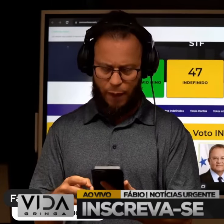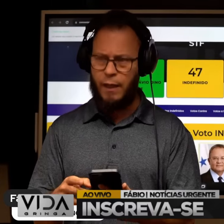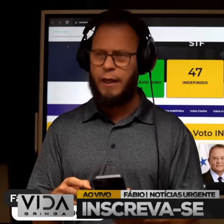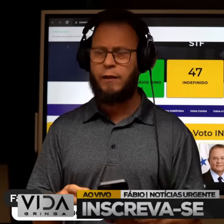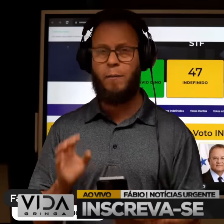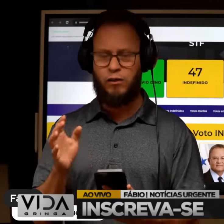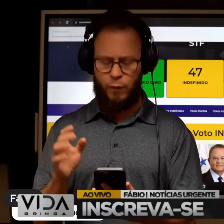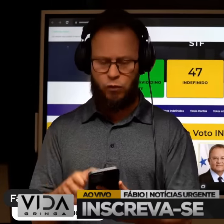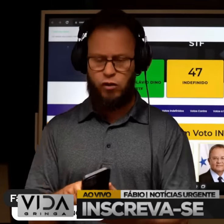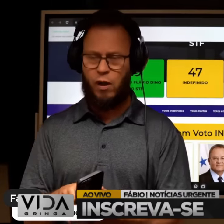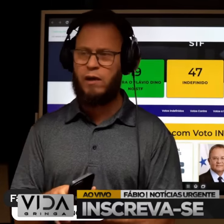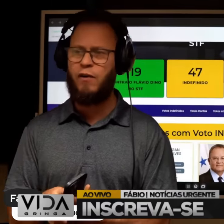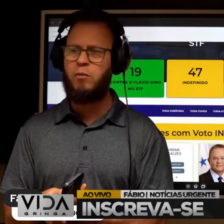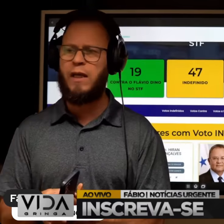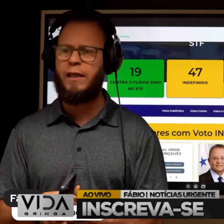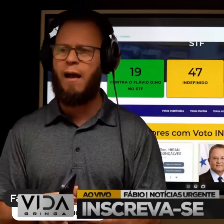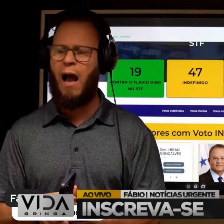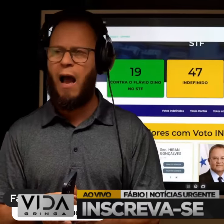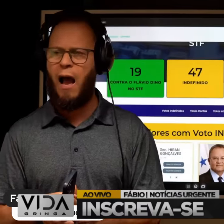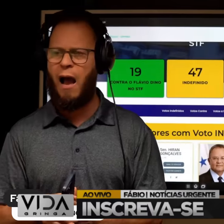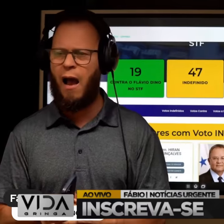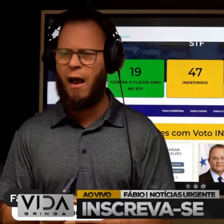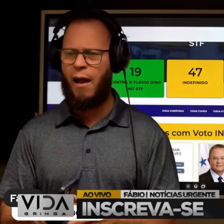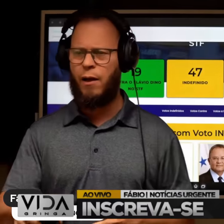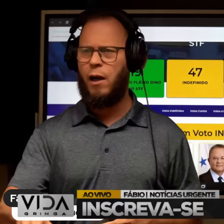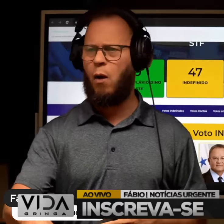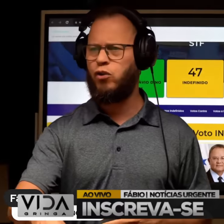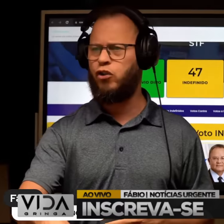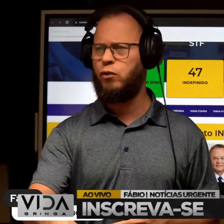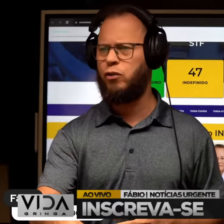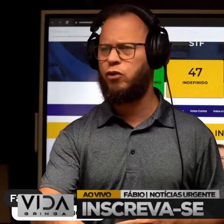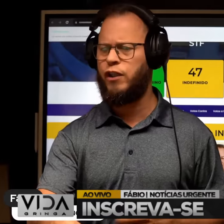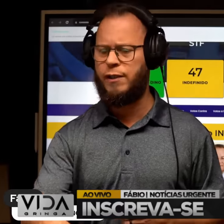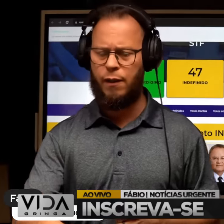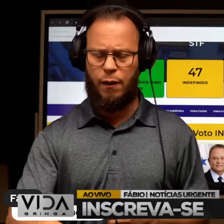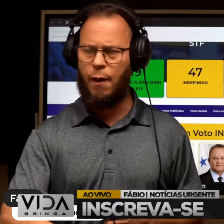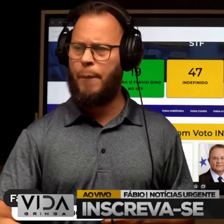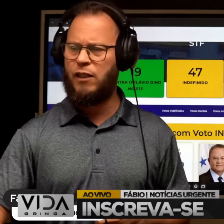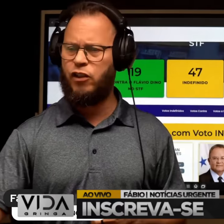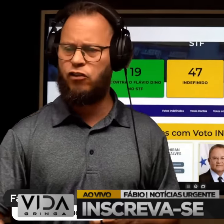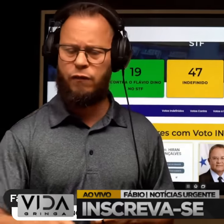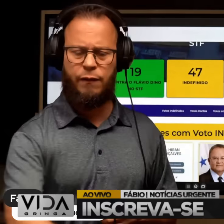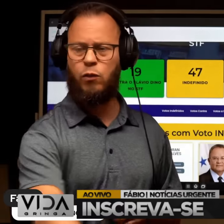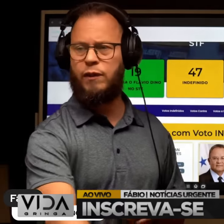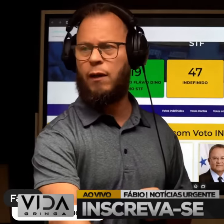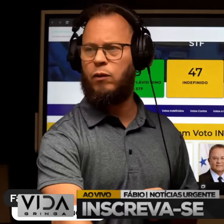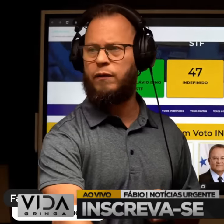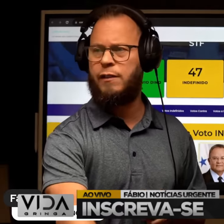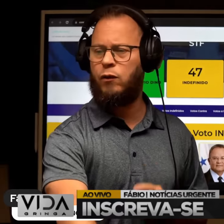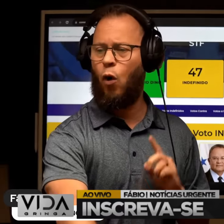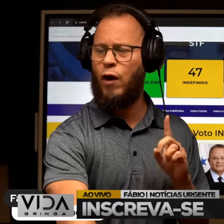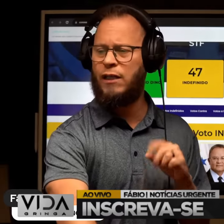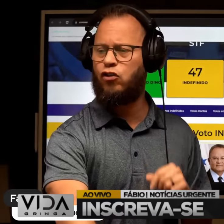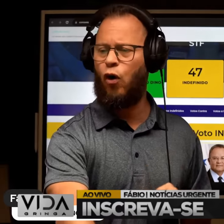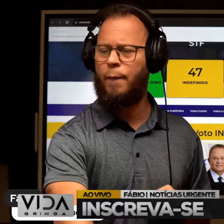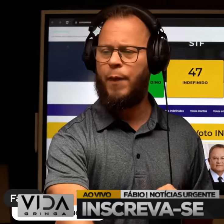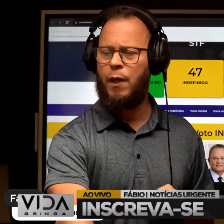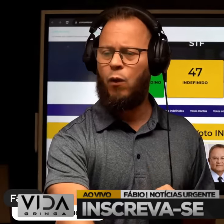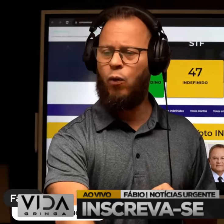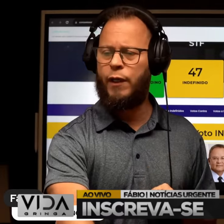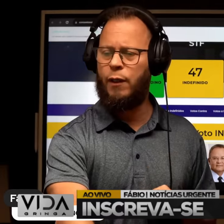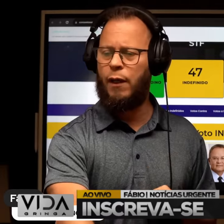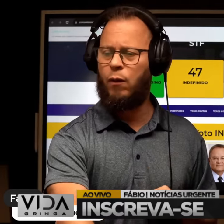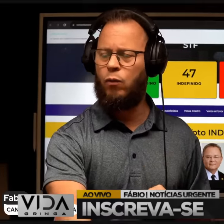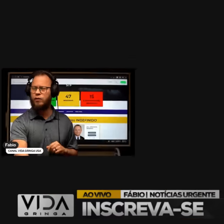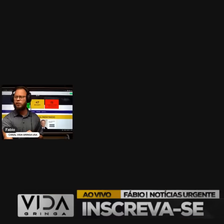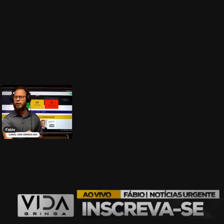né? Então, mais ou menos isso. Agora, vamos aqui ao giro de notícia para a gente entender o que está acontecendo. Olha só o